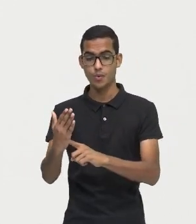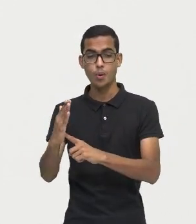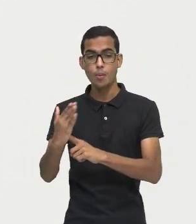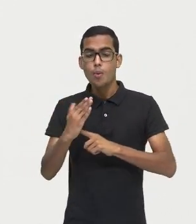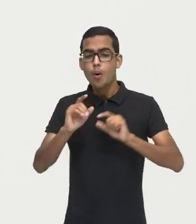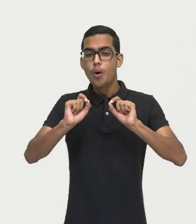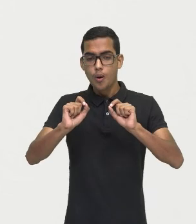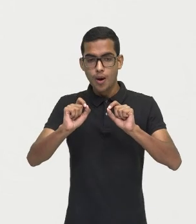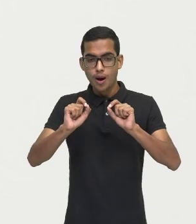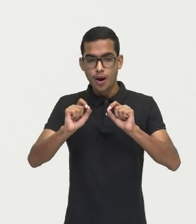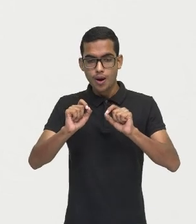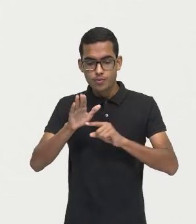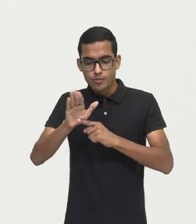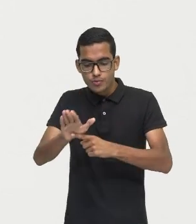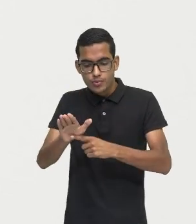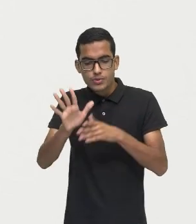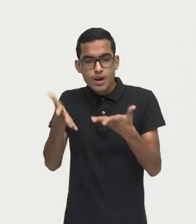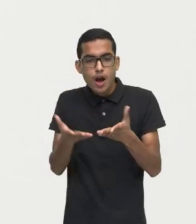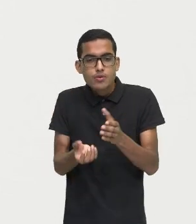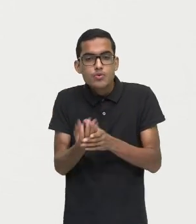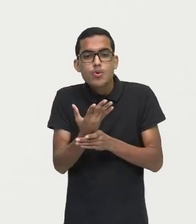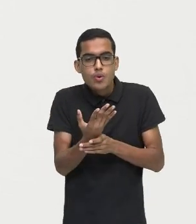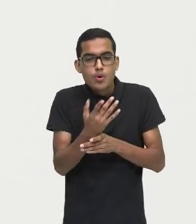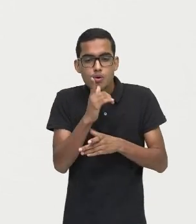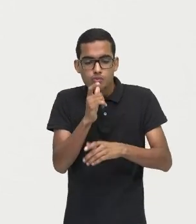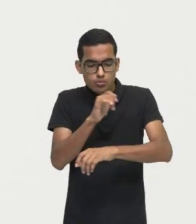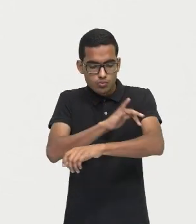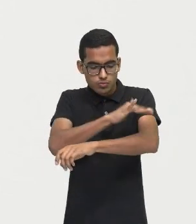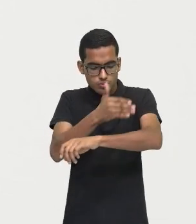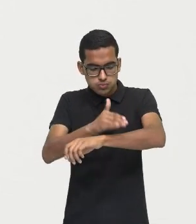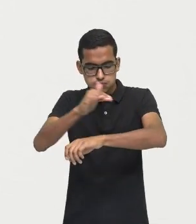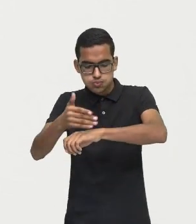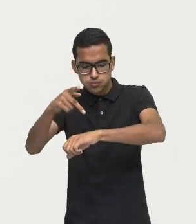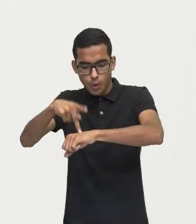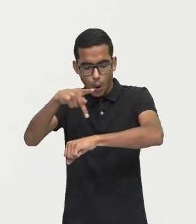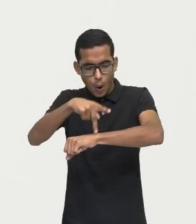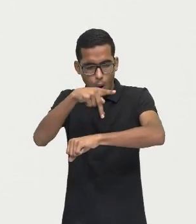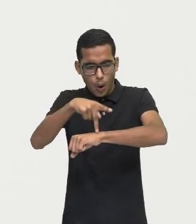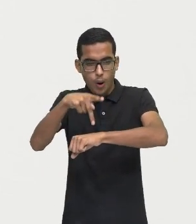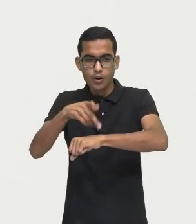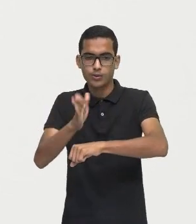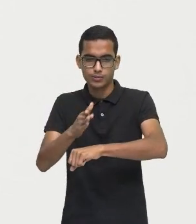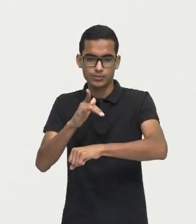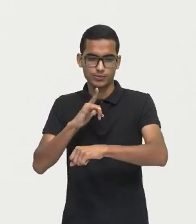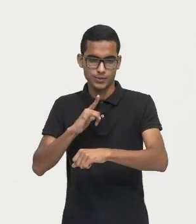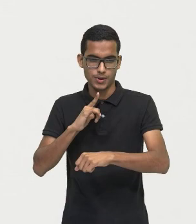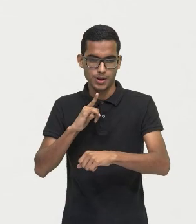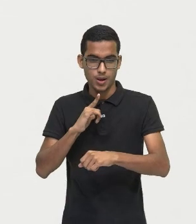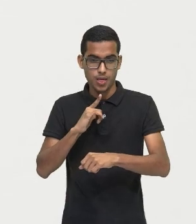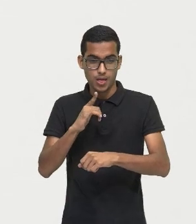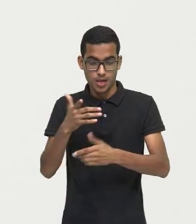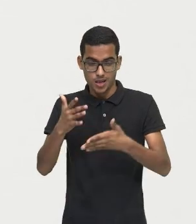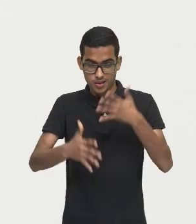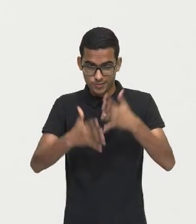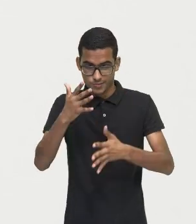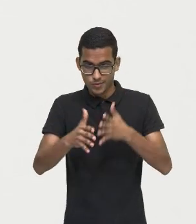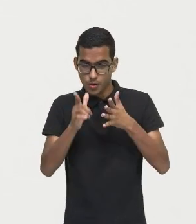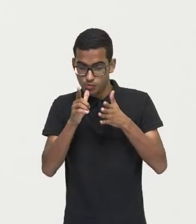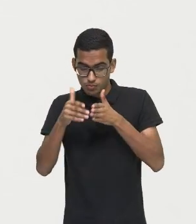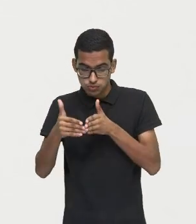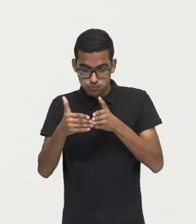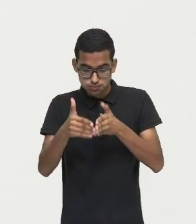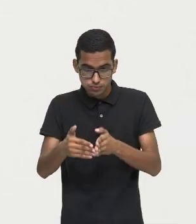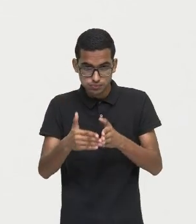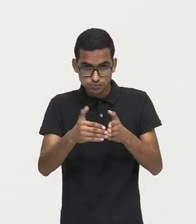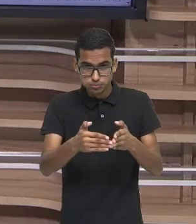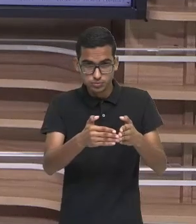rochas, principalmente nos leitos dos rios dessa região. Já o rio Amazonas vai apresentar aí rios com bastante curvas,